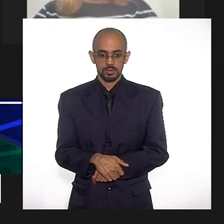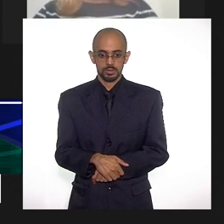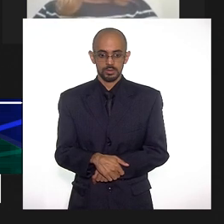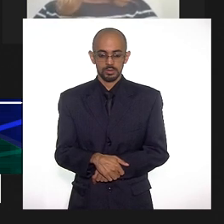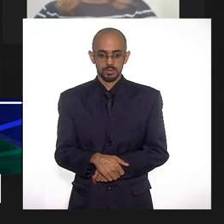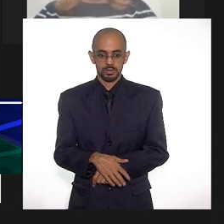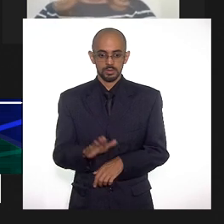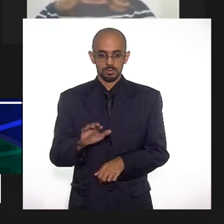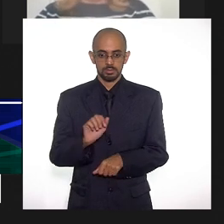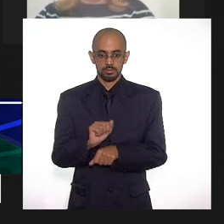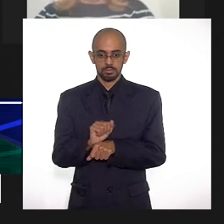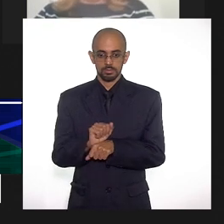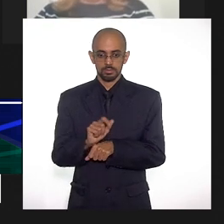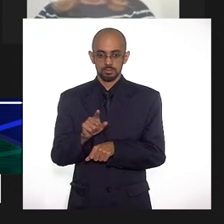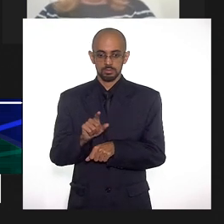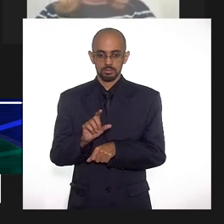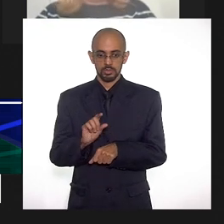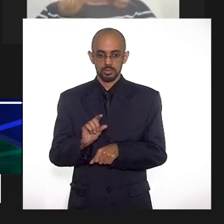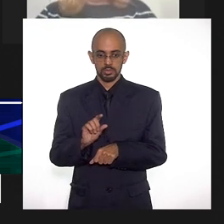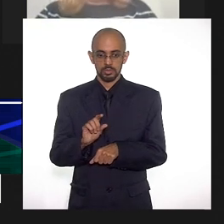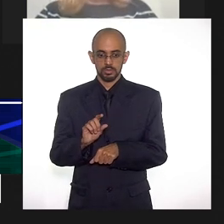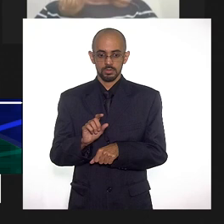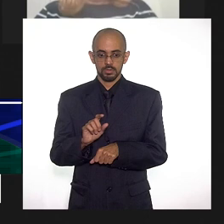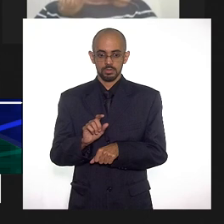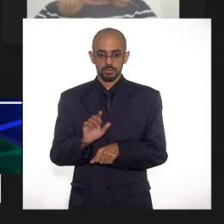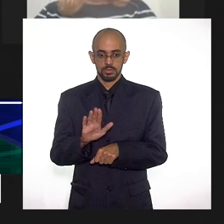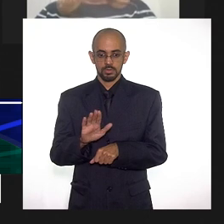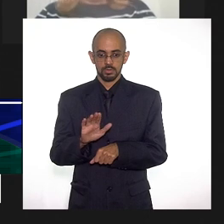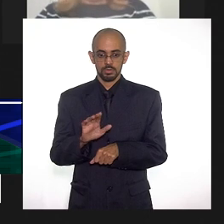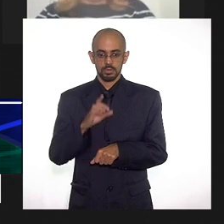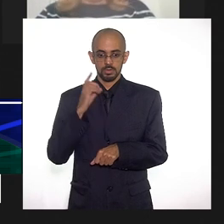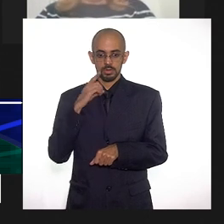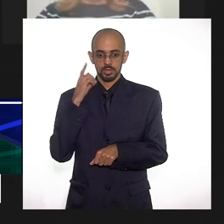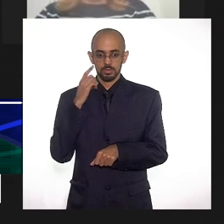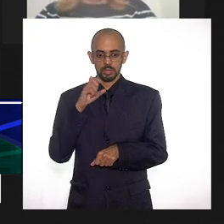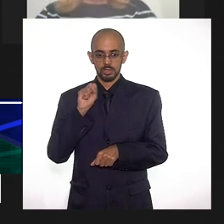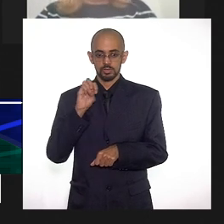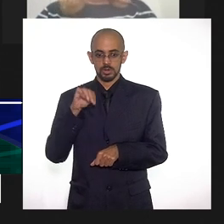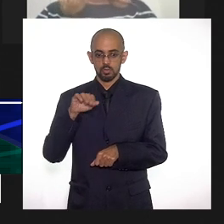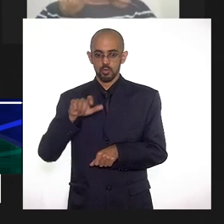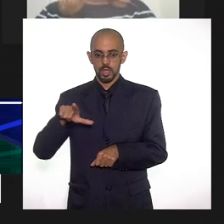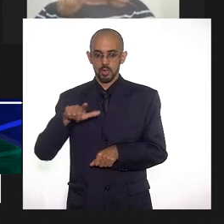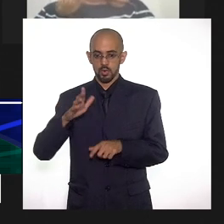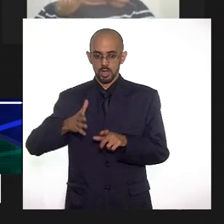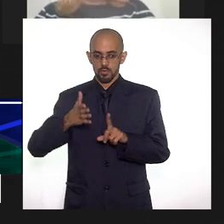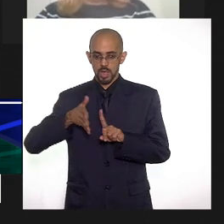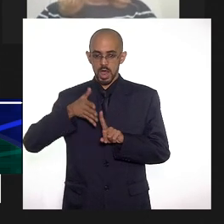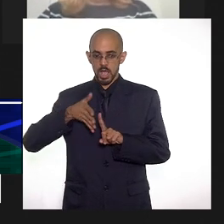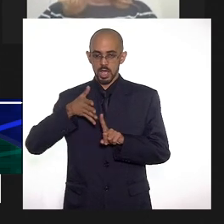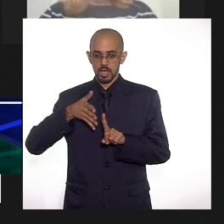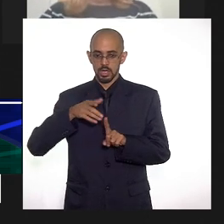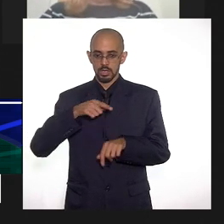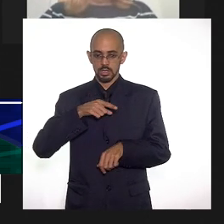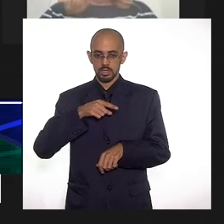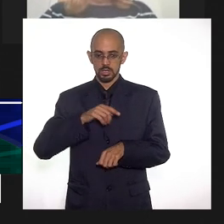Um minuto, presidente. Deputado Samuel, quer usar a palavra, deputado? Vossa Excelência...